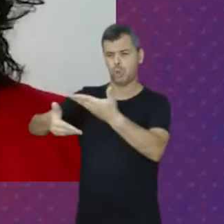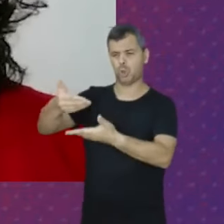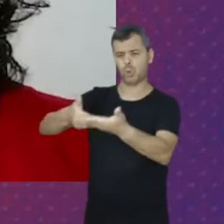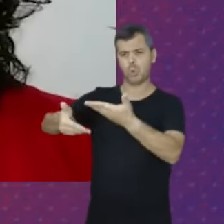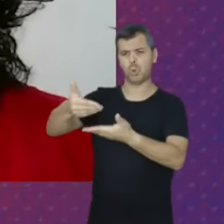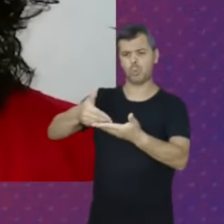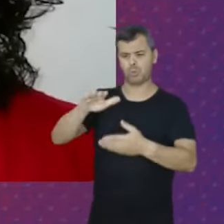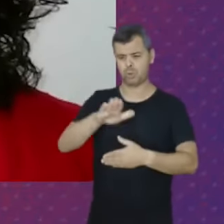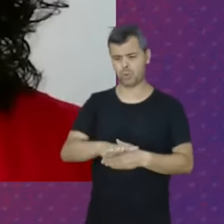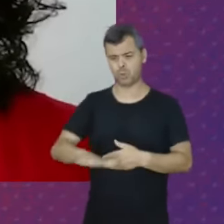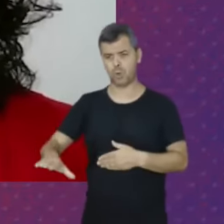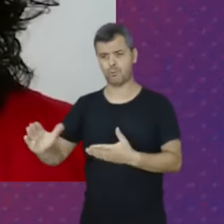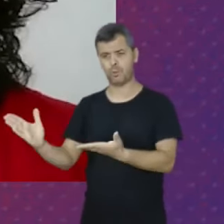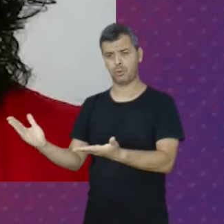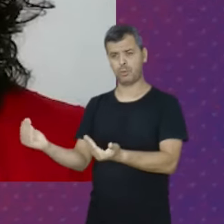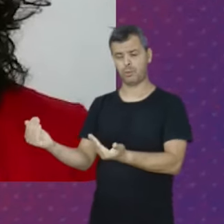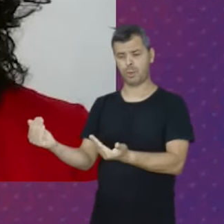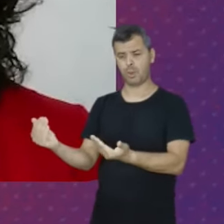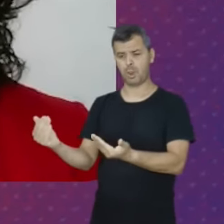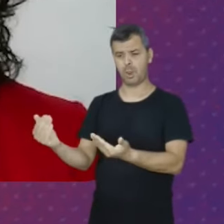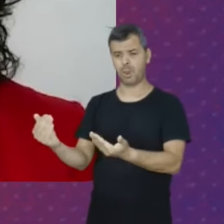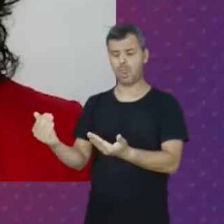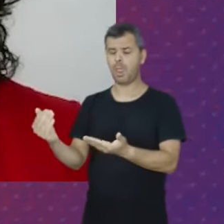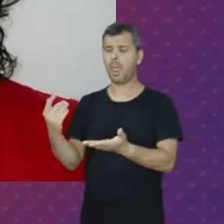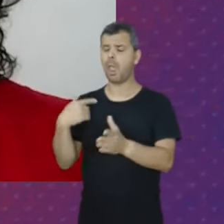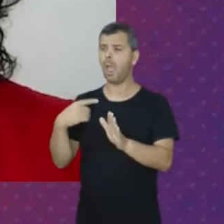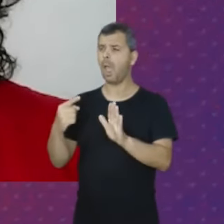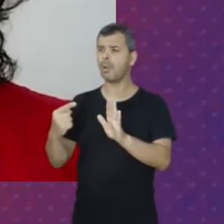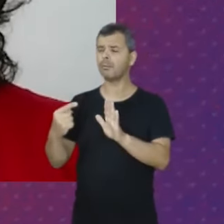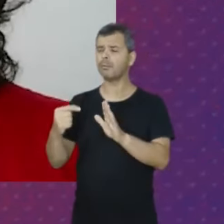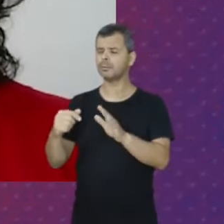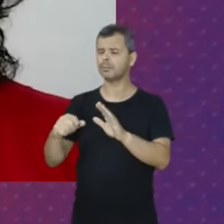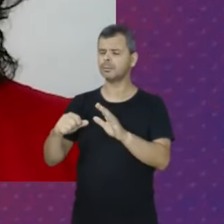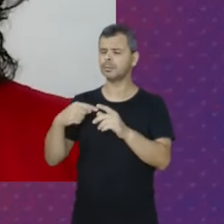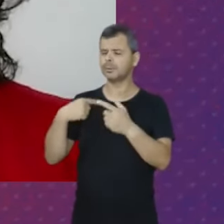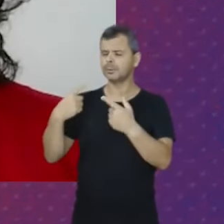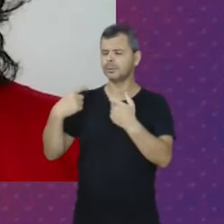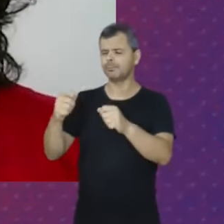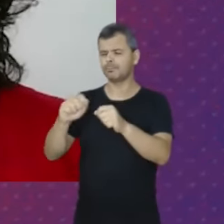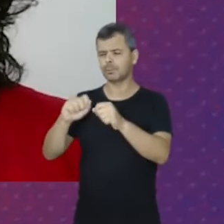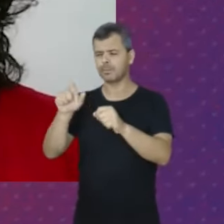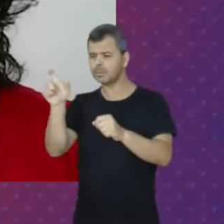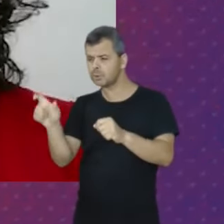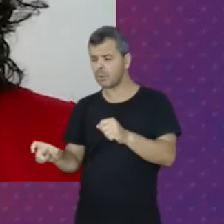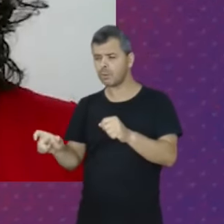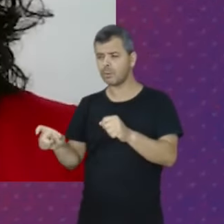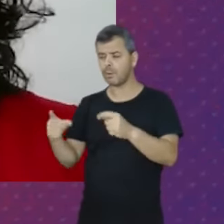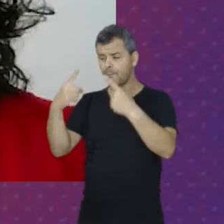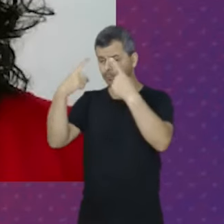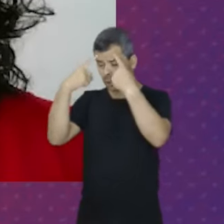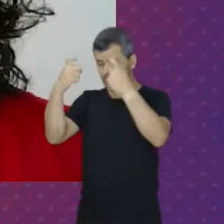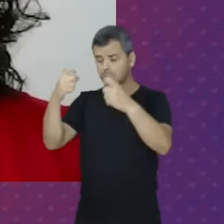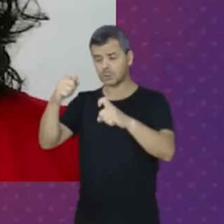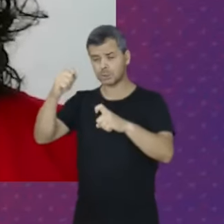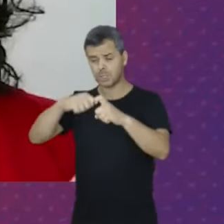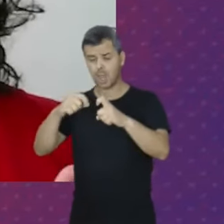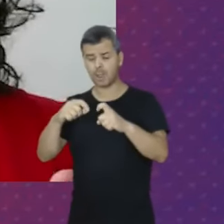atendimento da criança e do adolescente vítima de violência sexual. Porque a partir